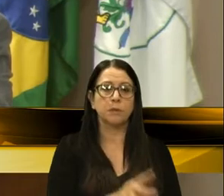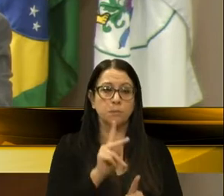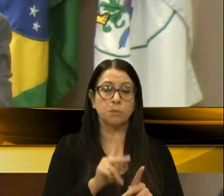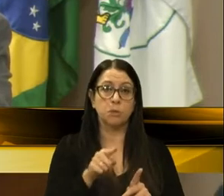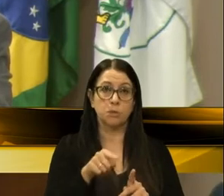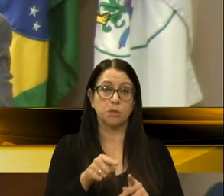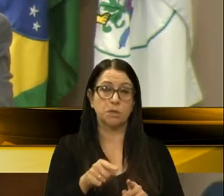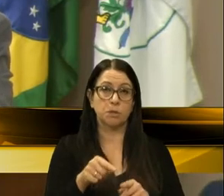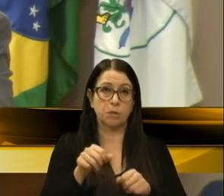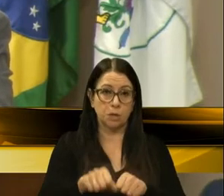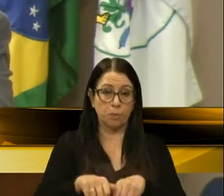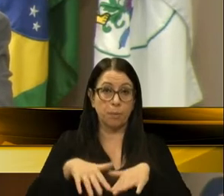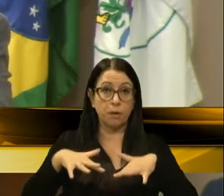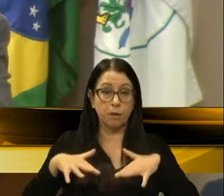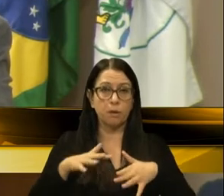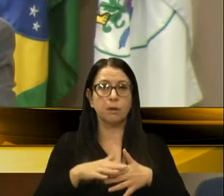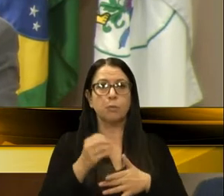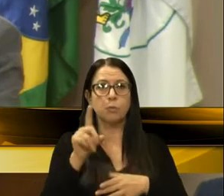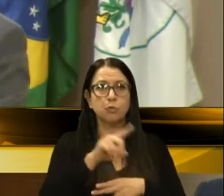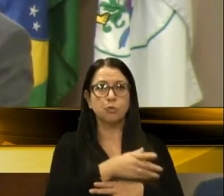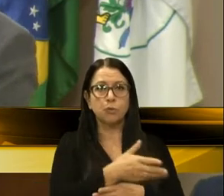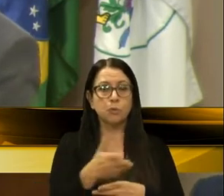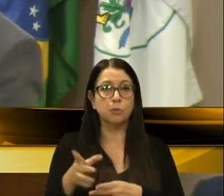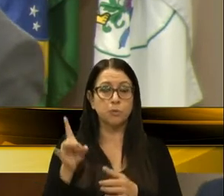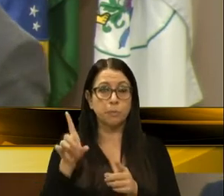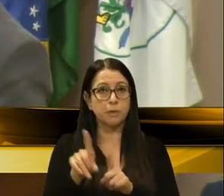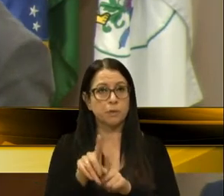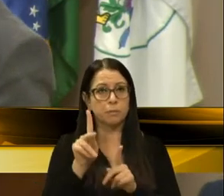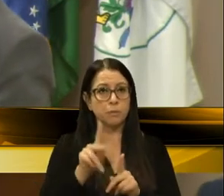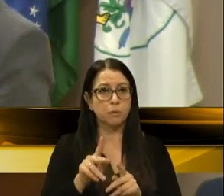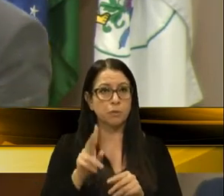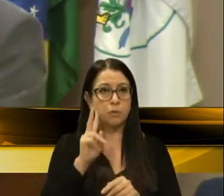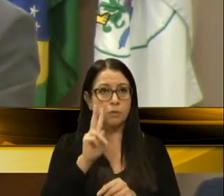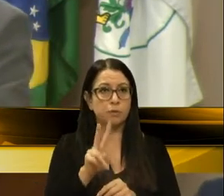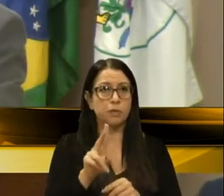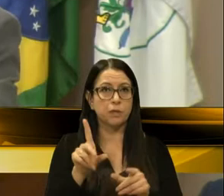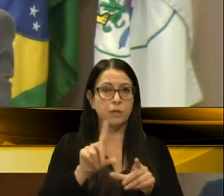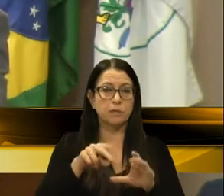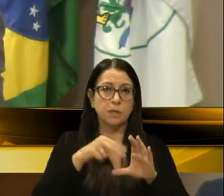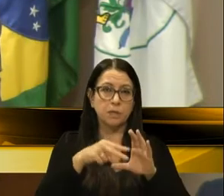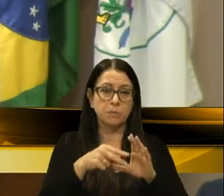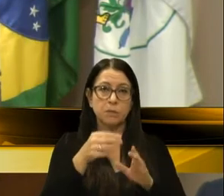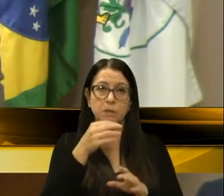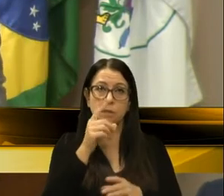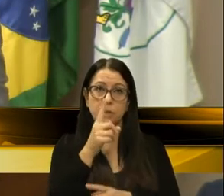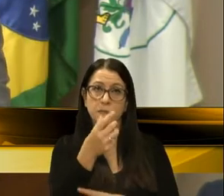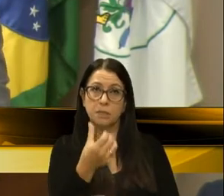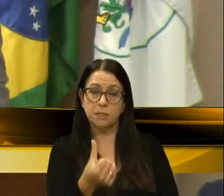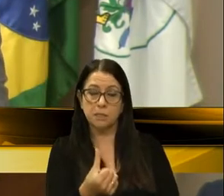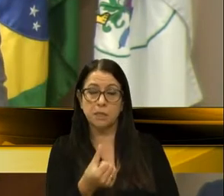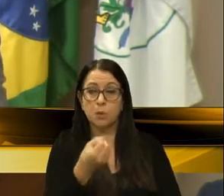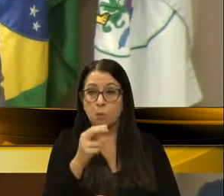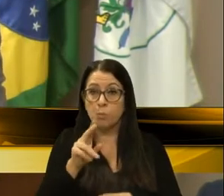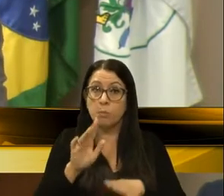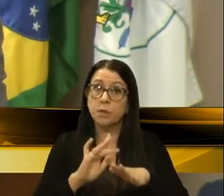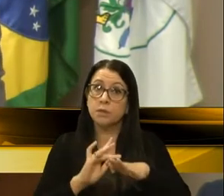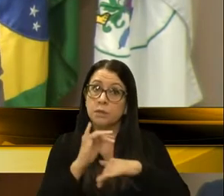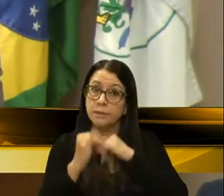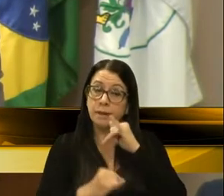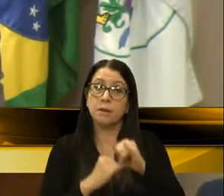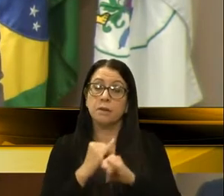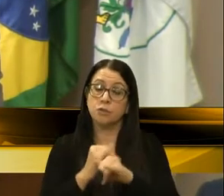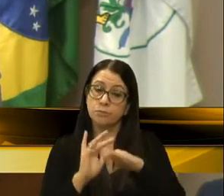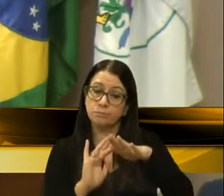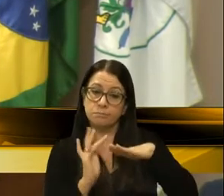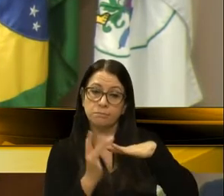estão aqui no plenário. Bom dia todo especial às pessoas que nos assistem através da TV Câmara, canal 16, ou pela internet, pelas